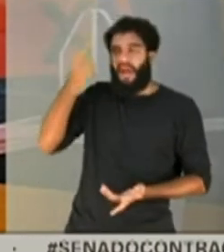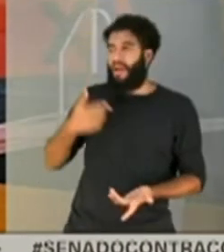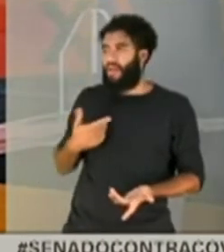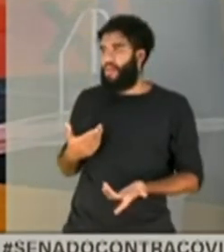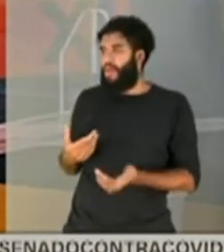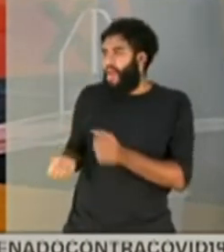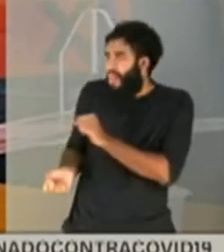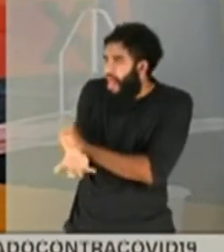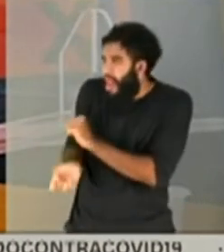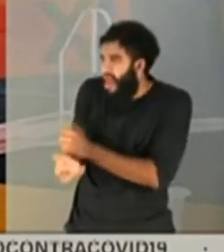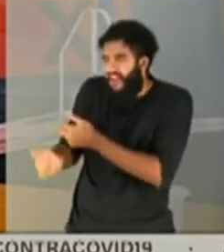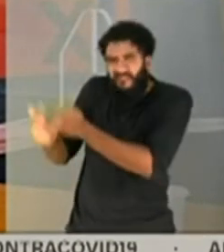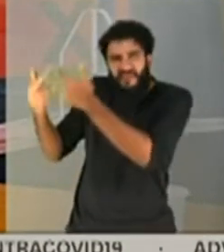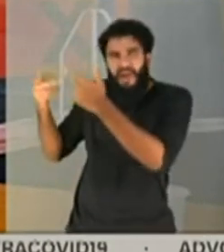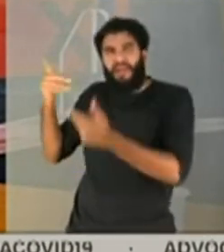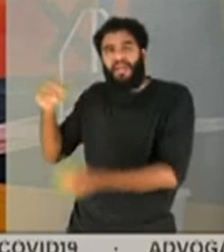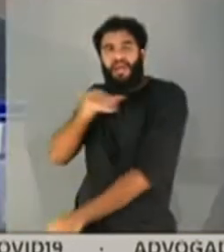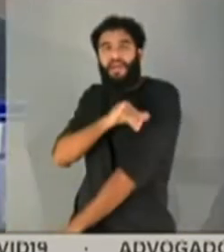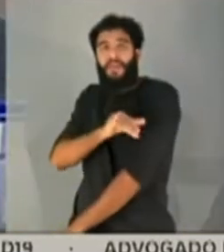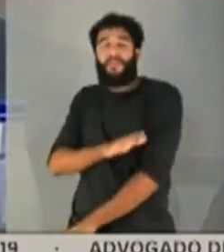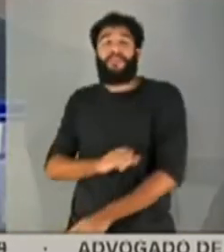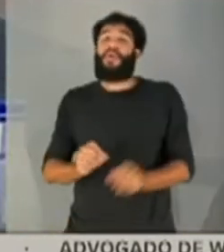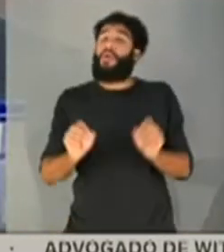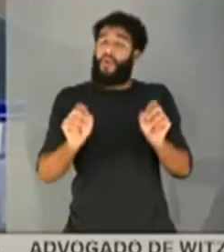eo Rio de Janeiro exatamente